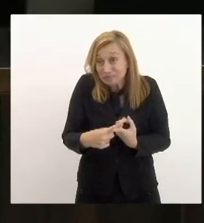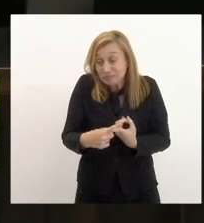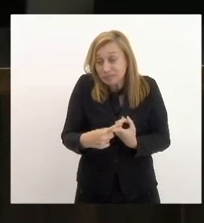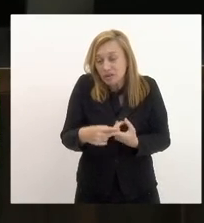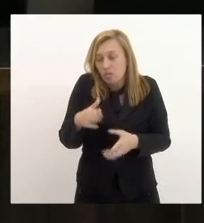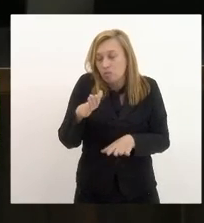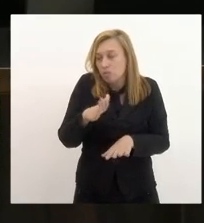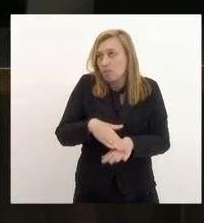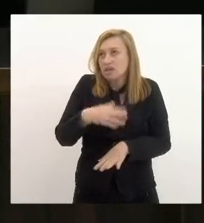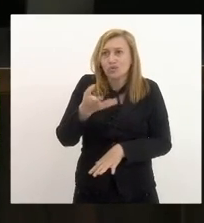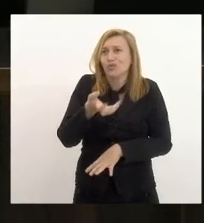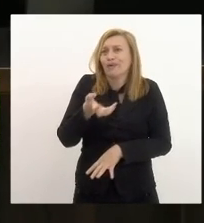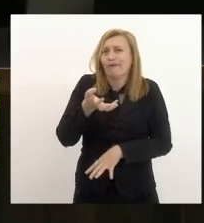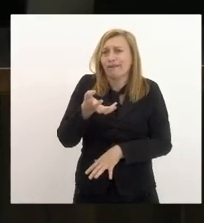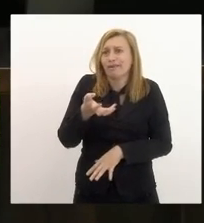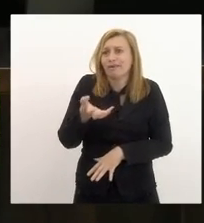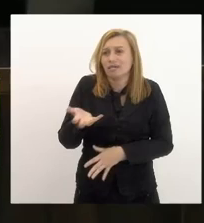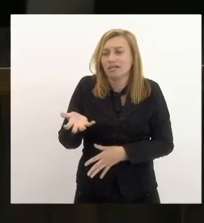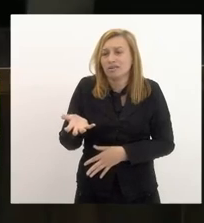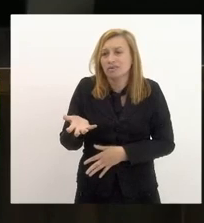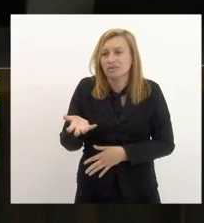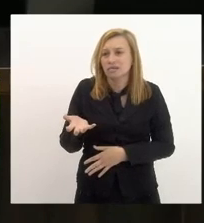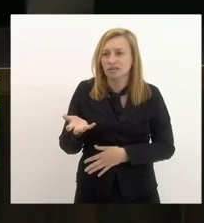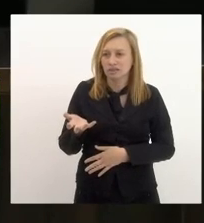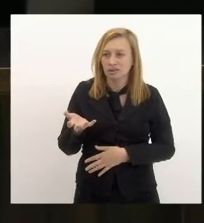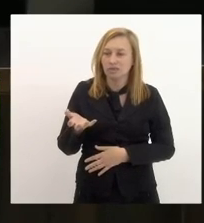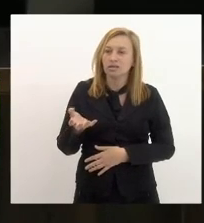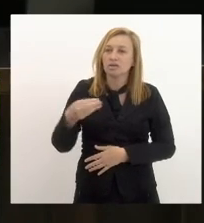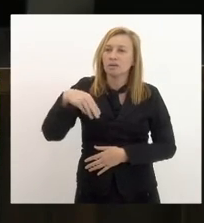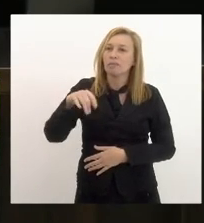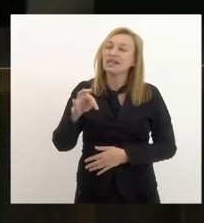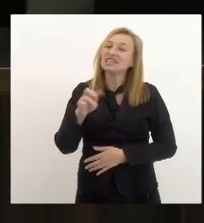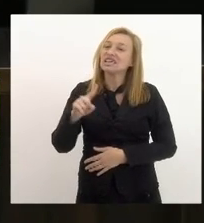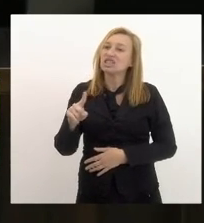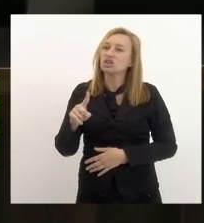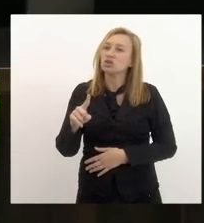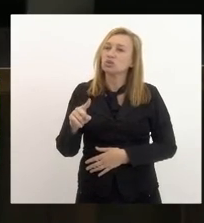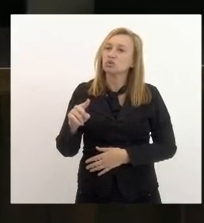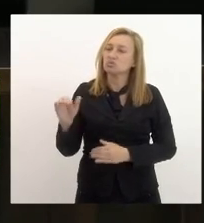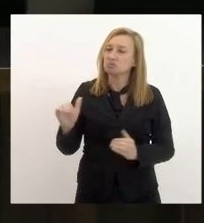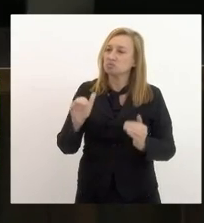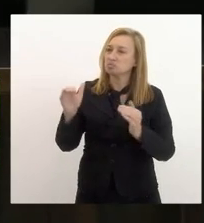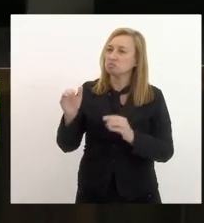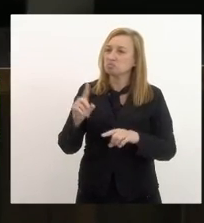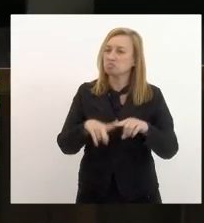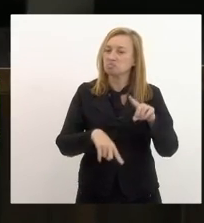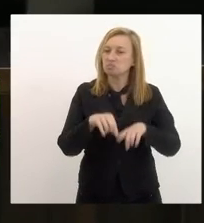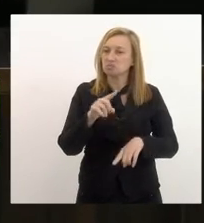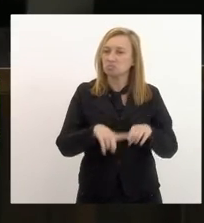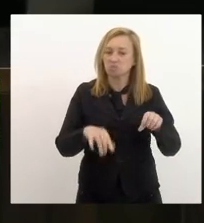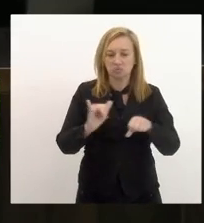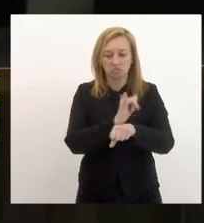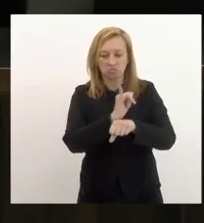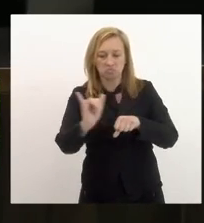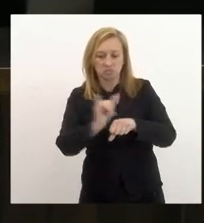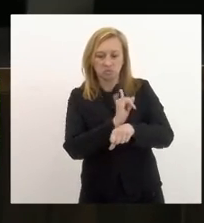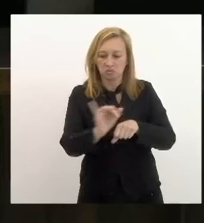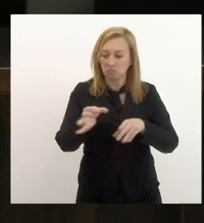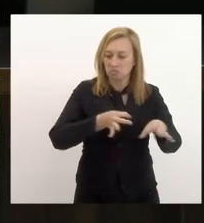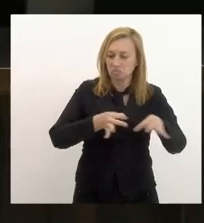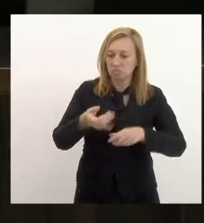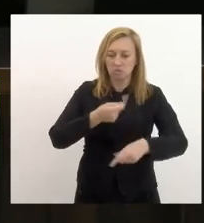por mais que eu queira uma matriz insumo-produto um plano estratégico de desenvolvimento